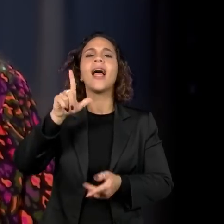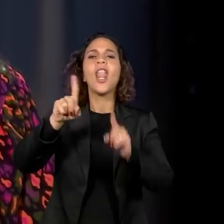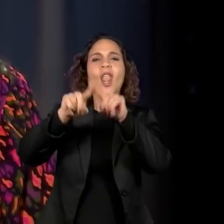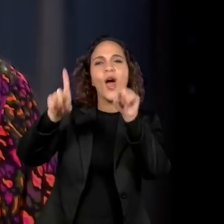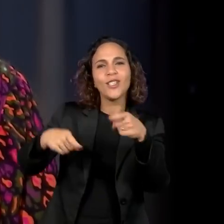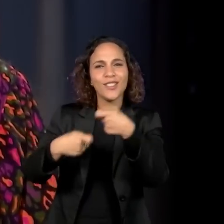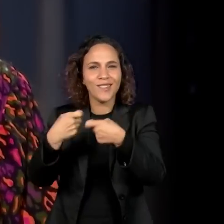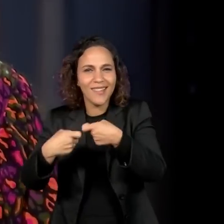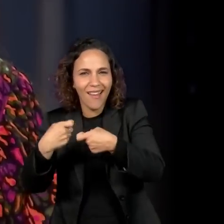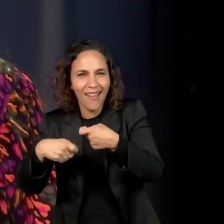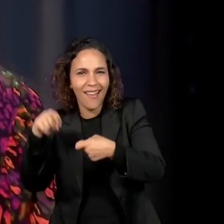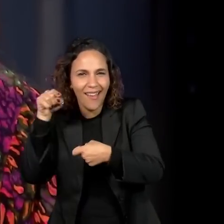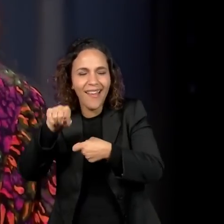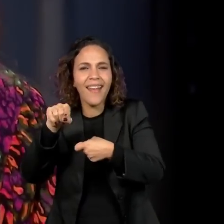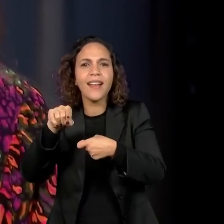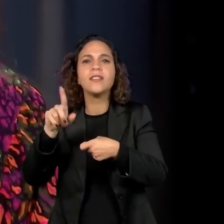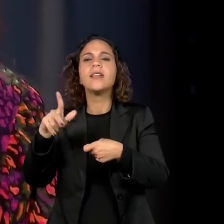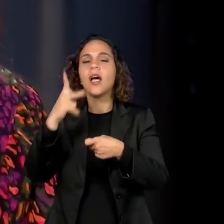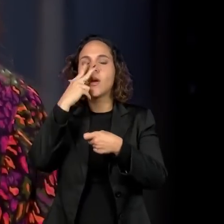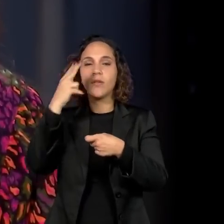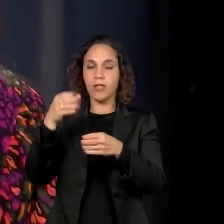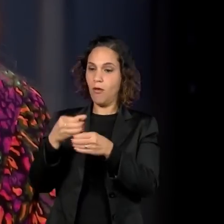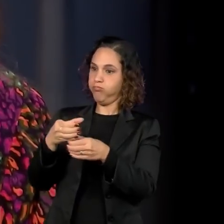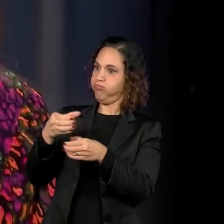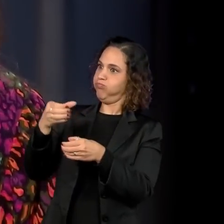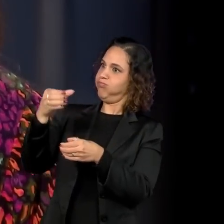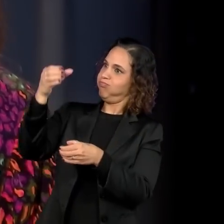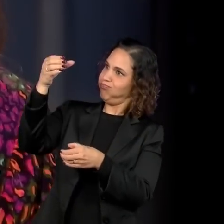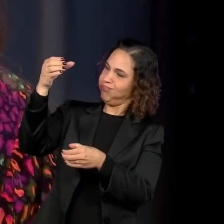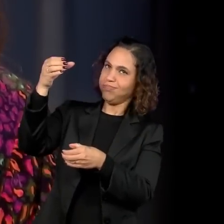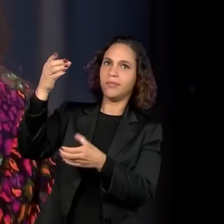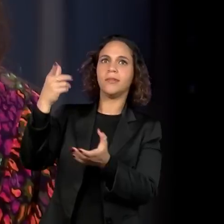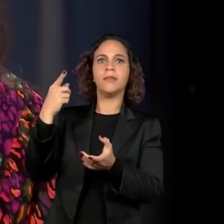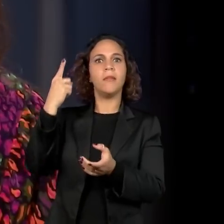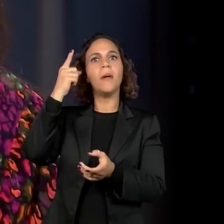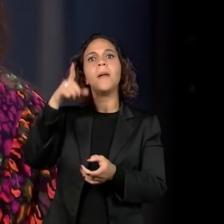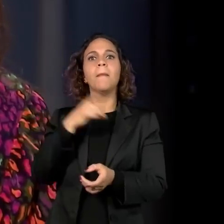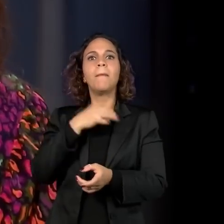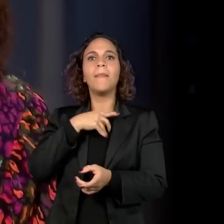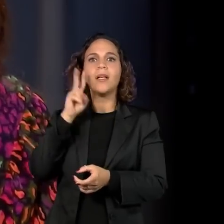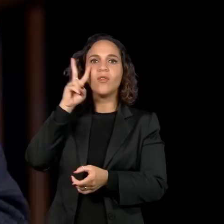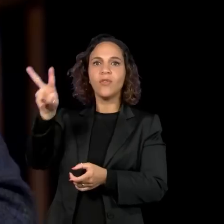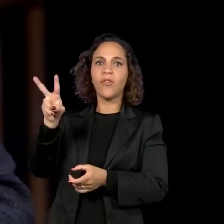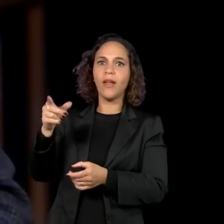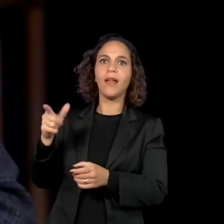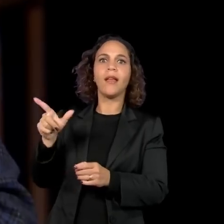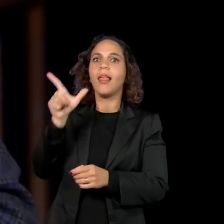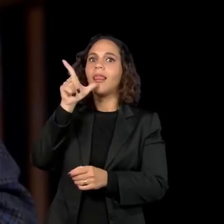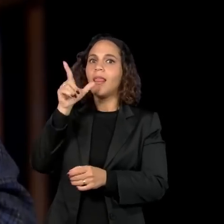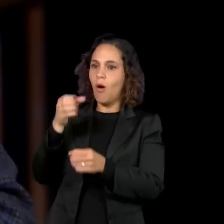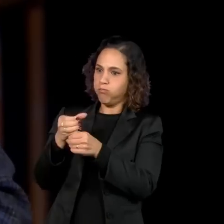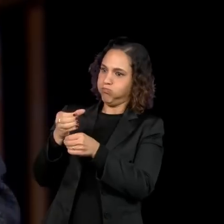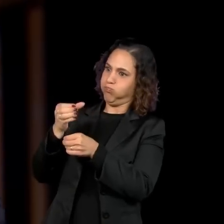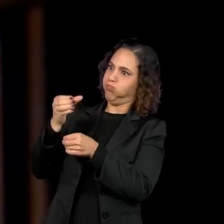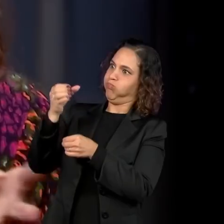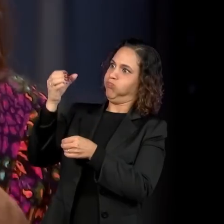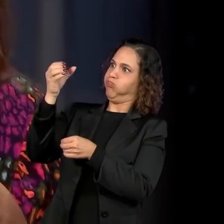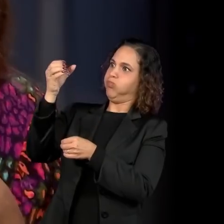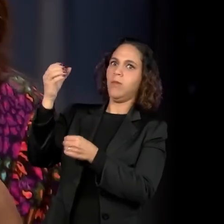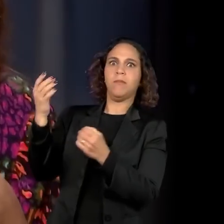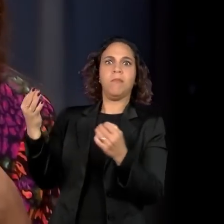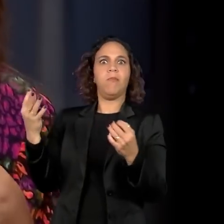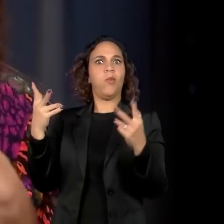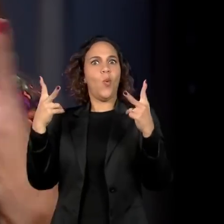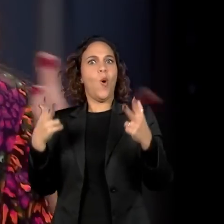brinquedos eróticos eram coisas muito realísticas, né? Era aquele medo de encontrar um pênis de borracha veiudo que imitasse